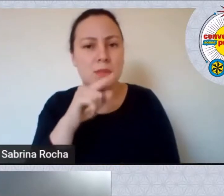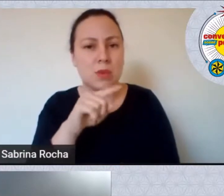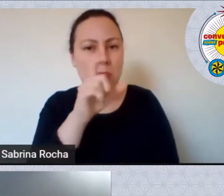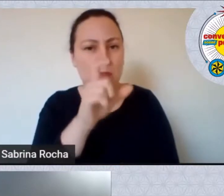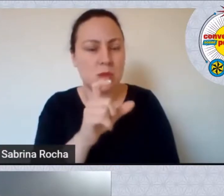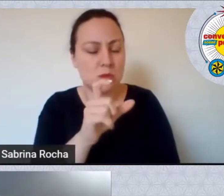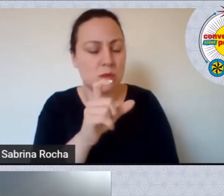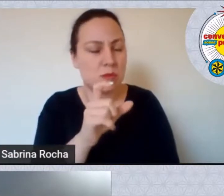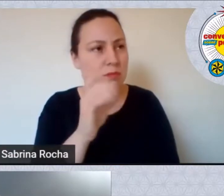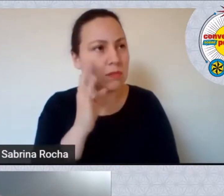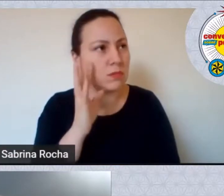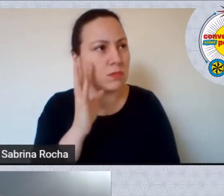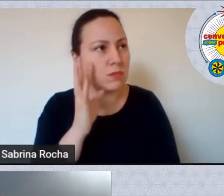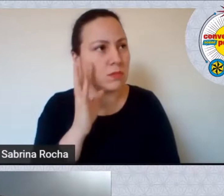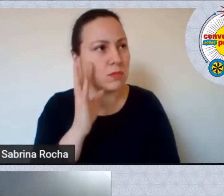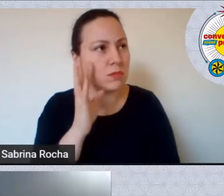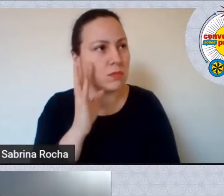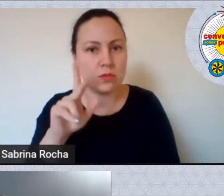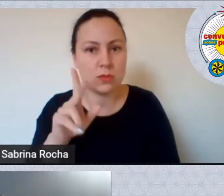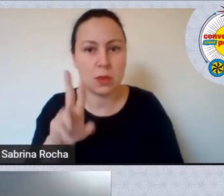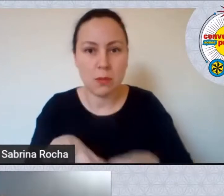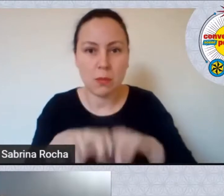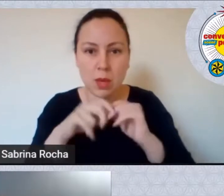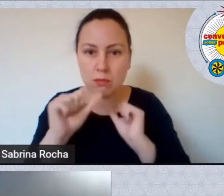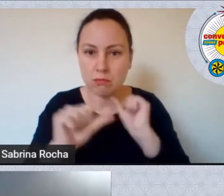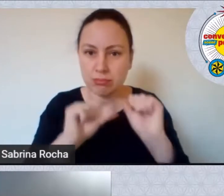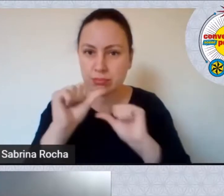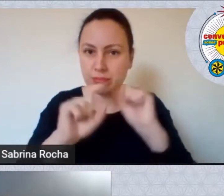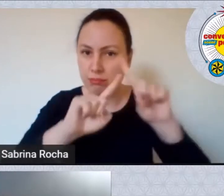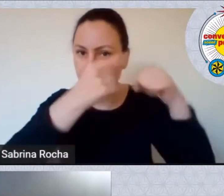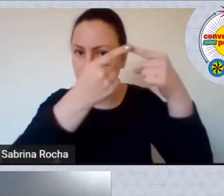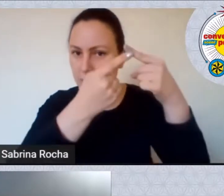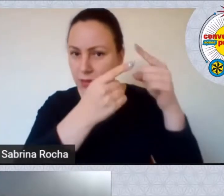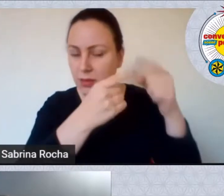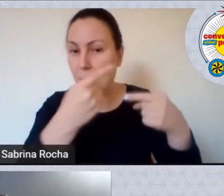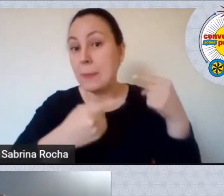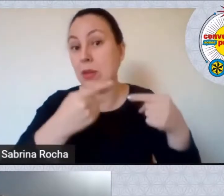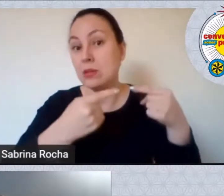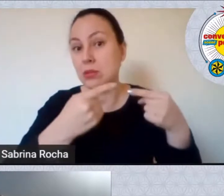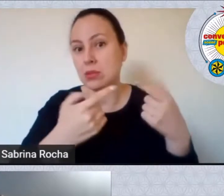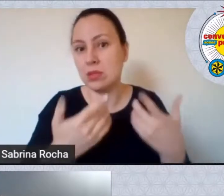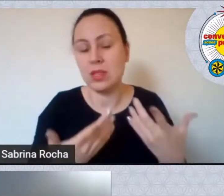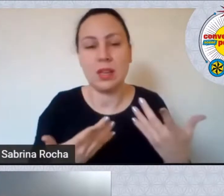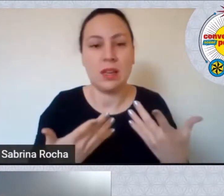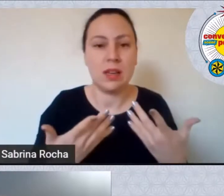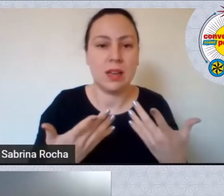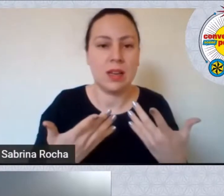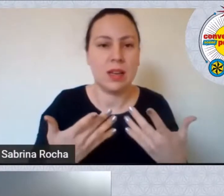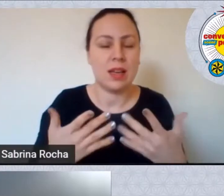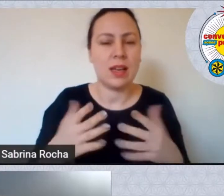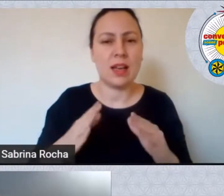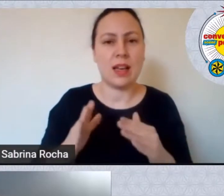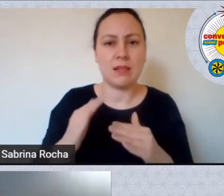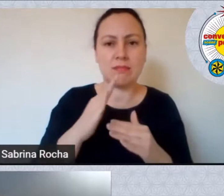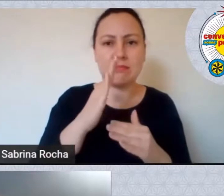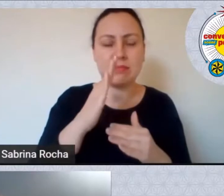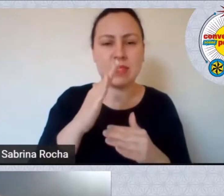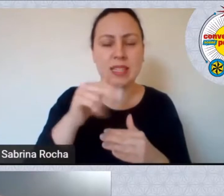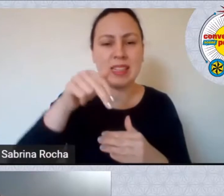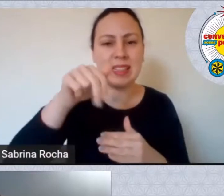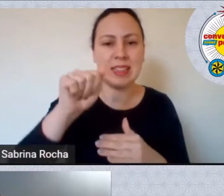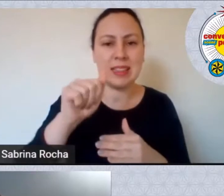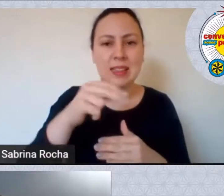sonhando diferente em função das transformações políticas. É a época de ascensão do regime nazista,